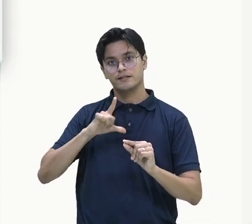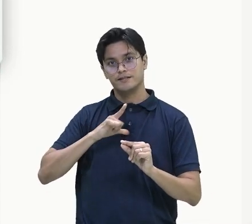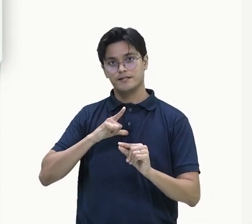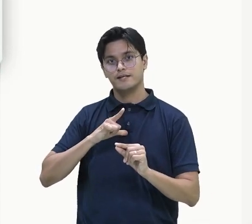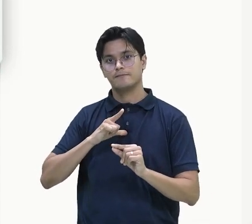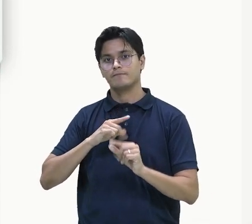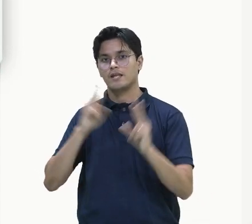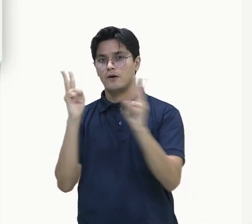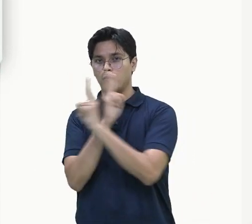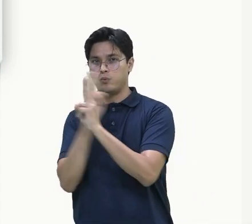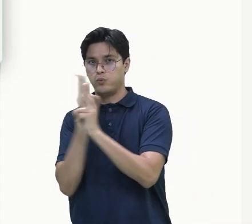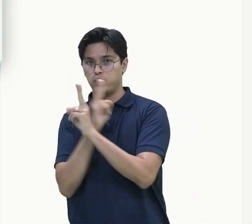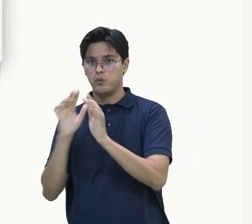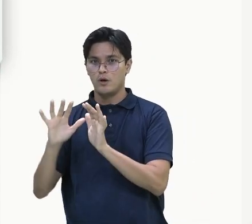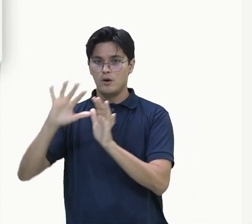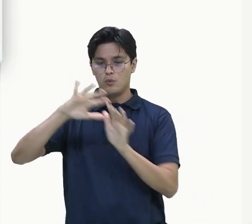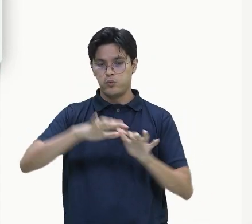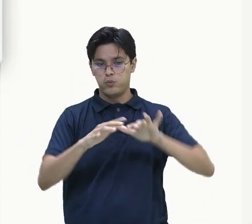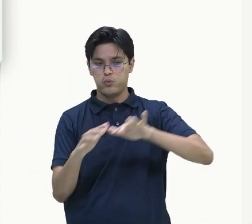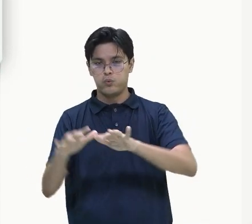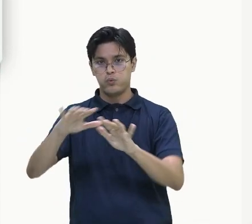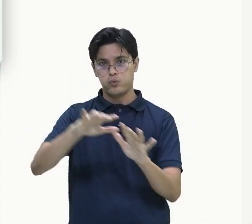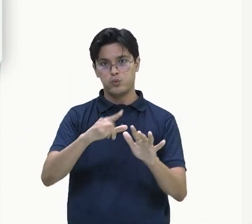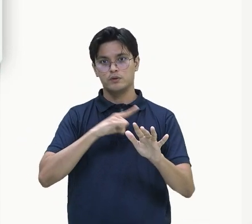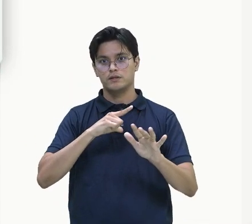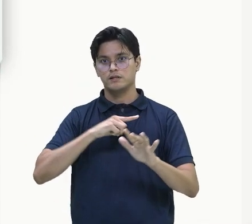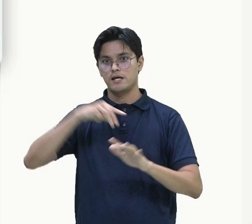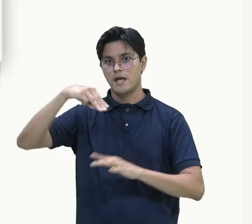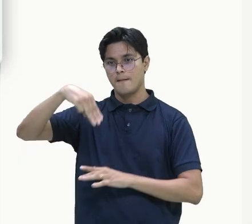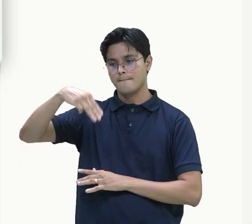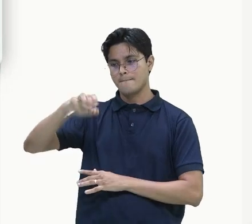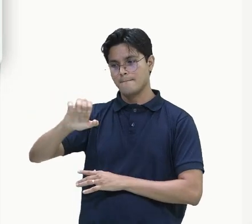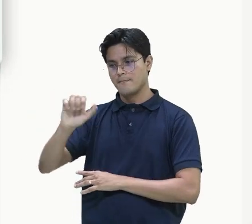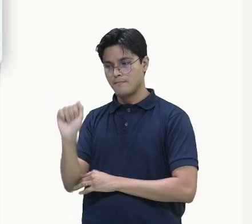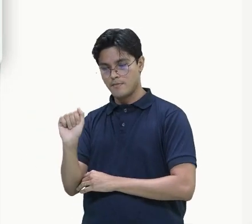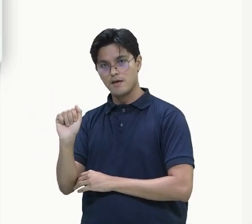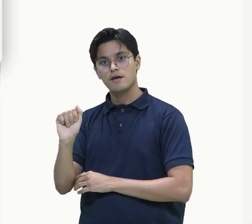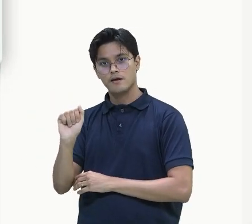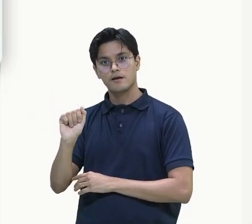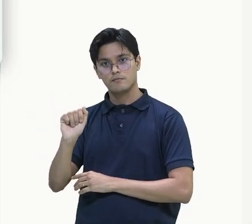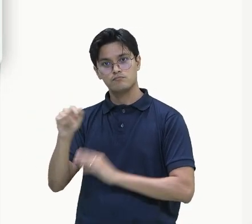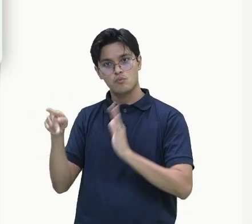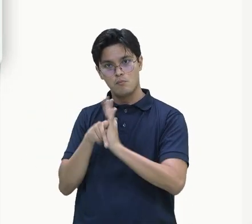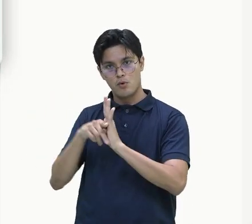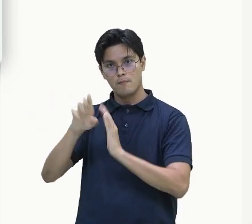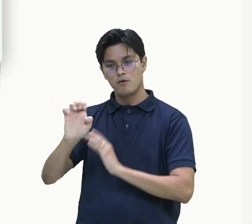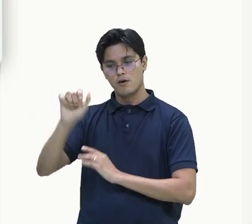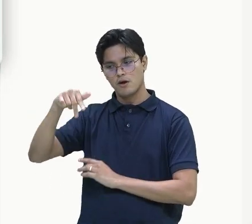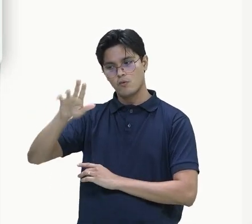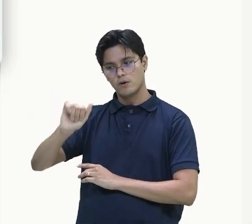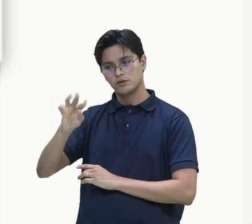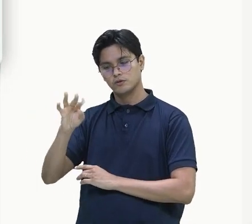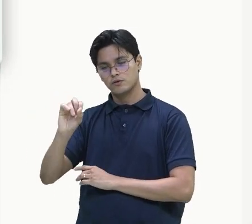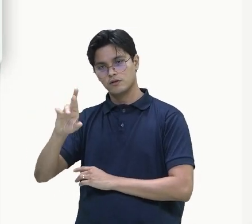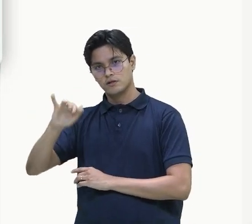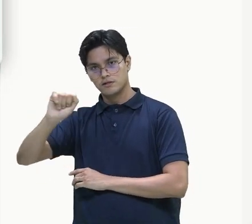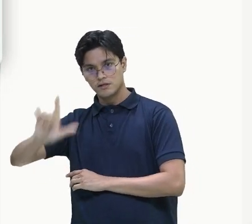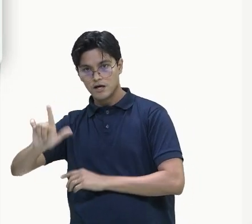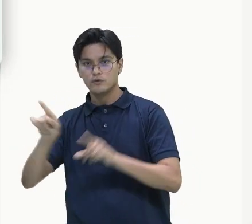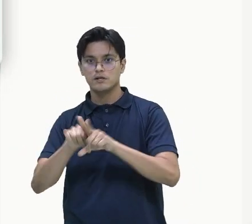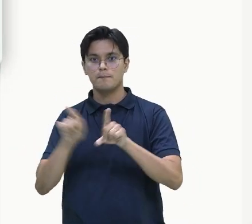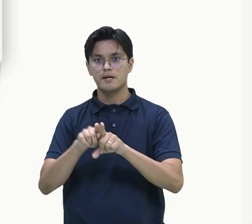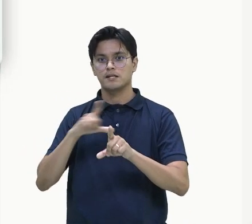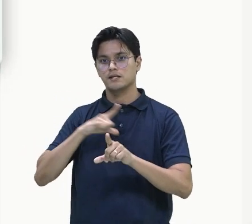ar da equatorial, né, do Antártico, o